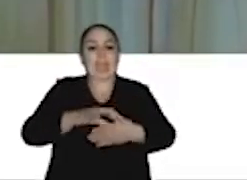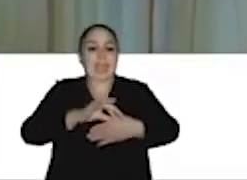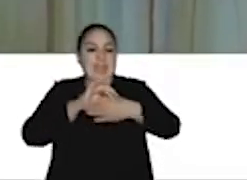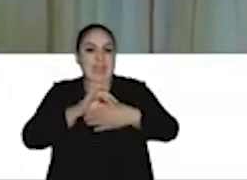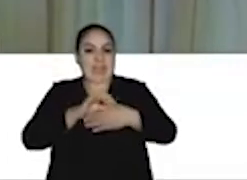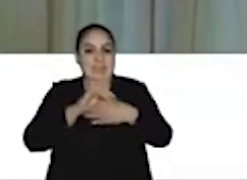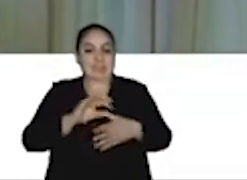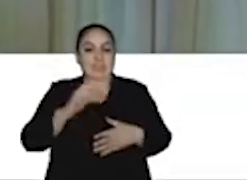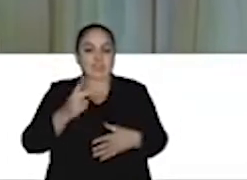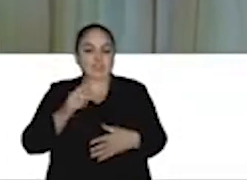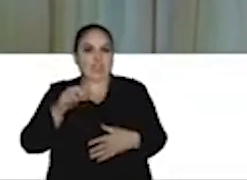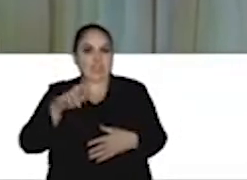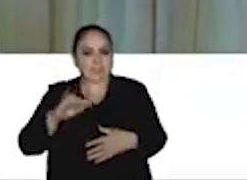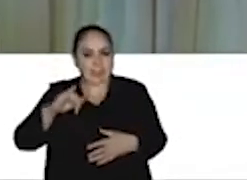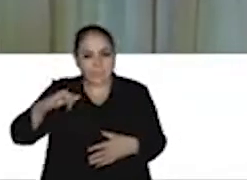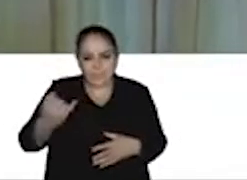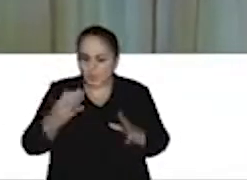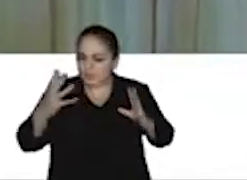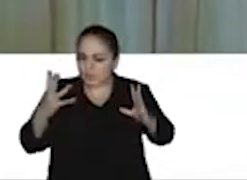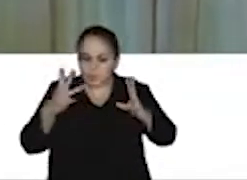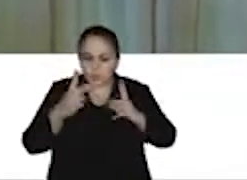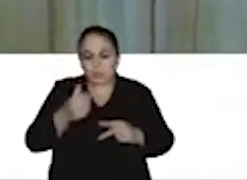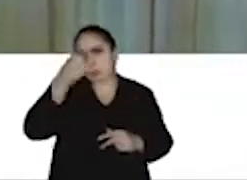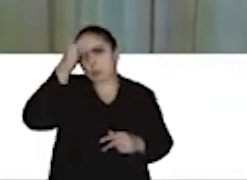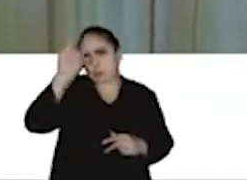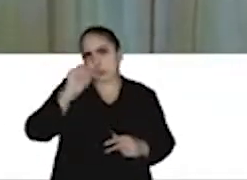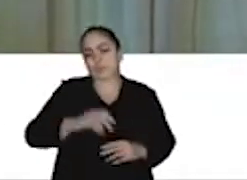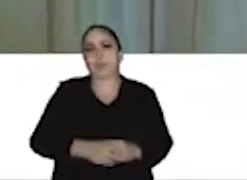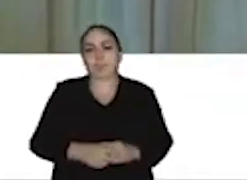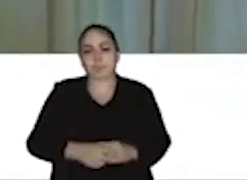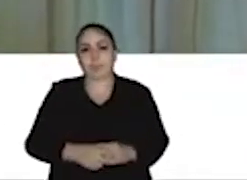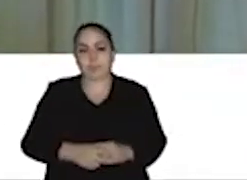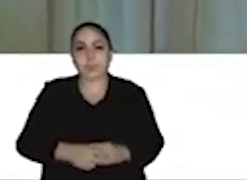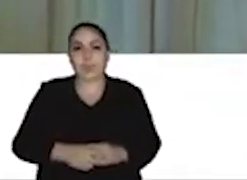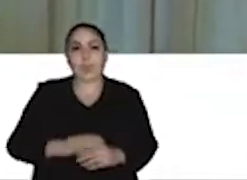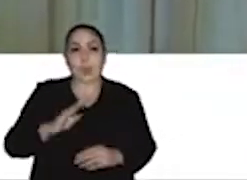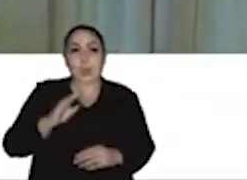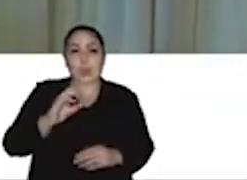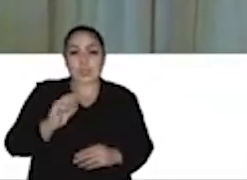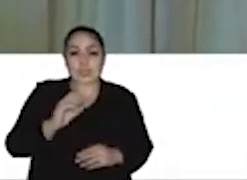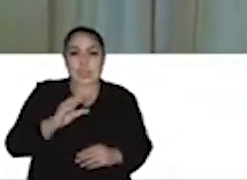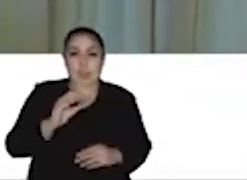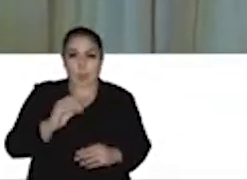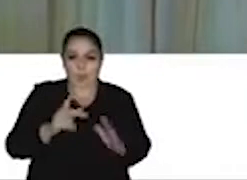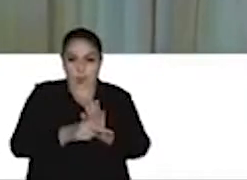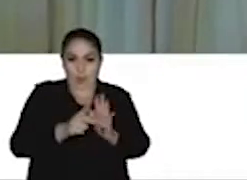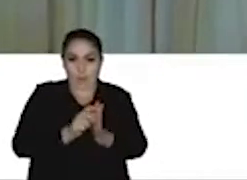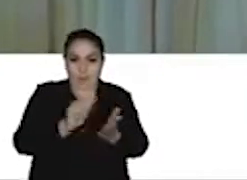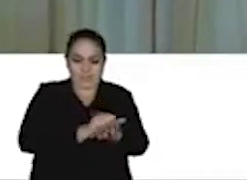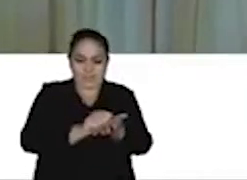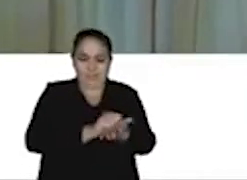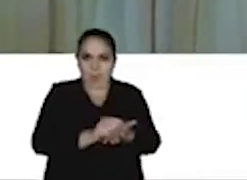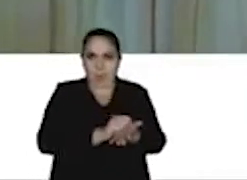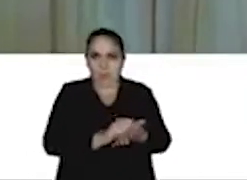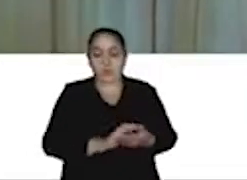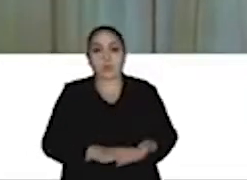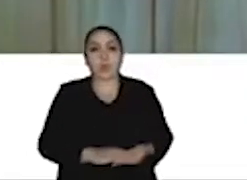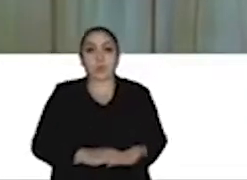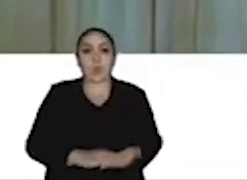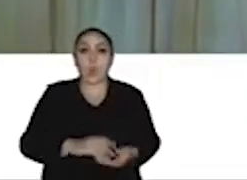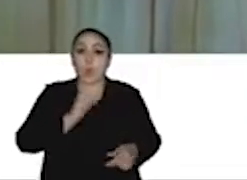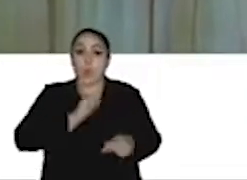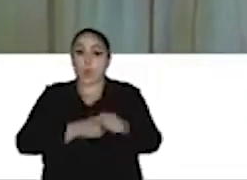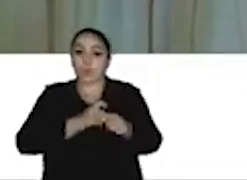charque, se aproveitava tudo do boi. O sebo para o sabão e o